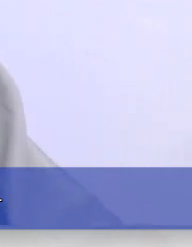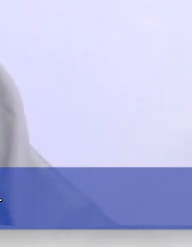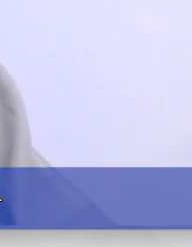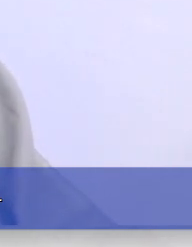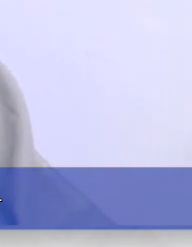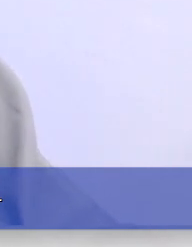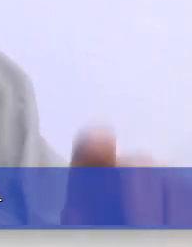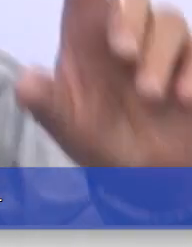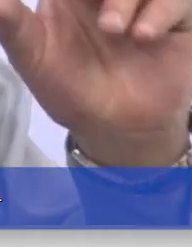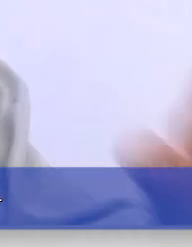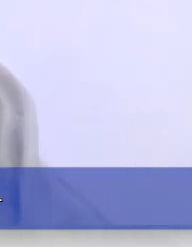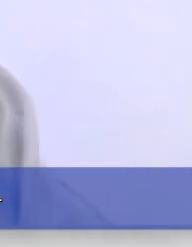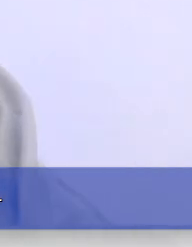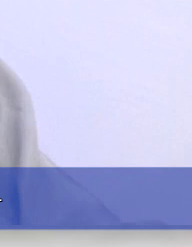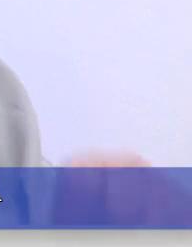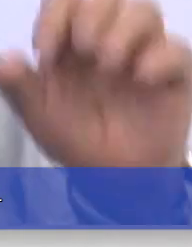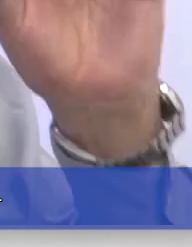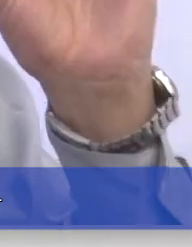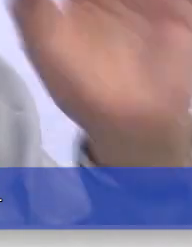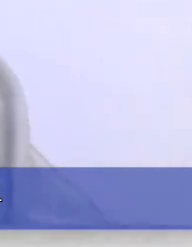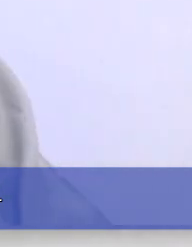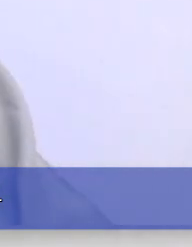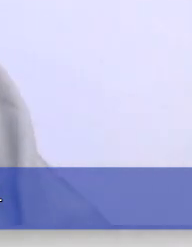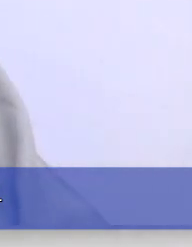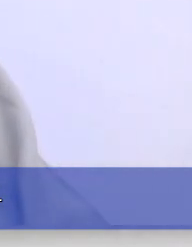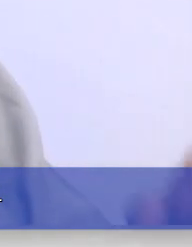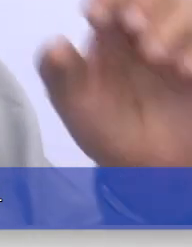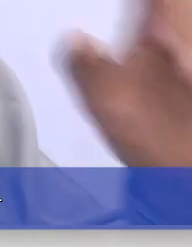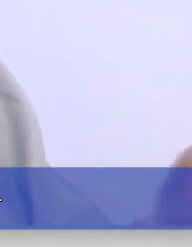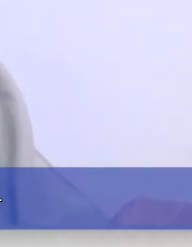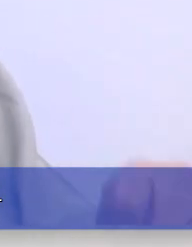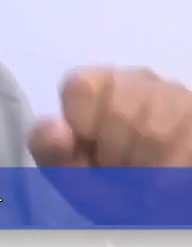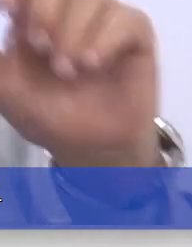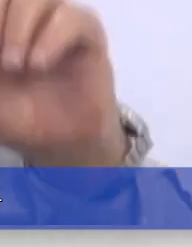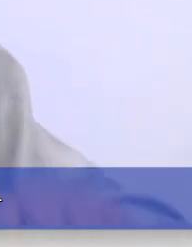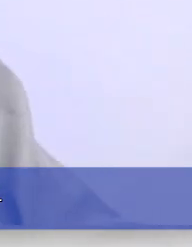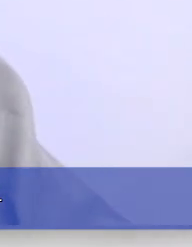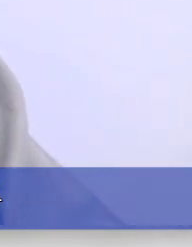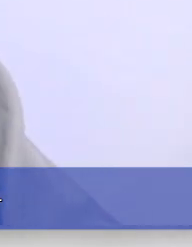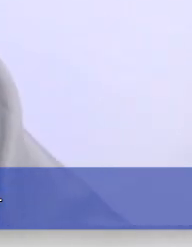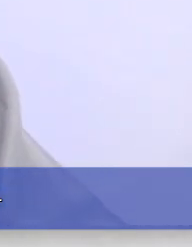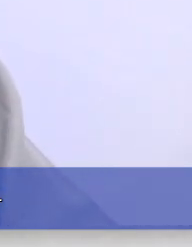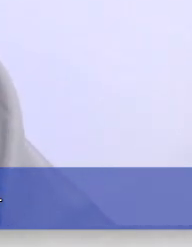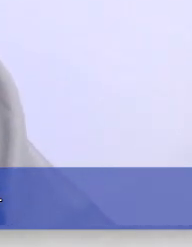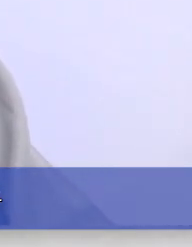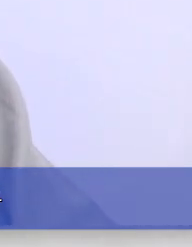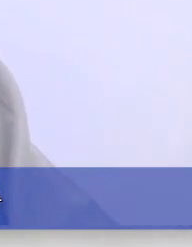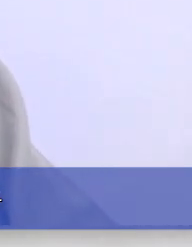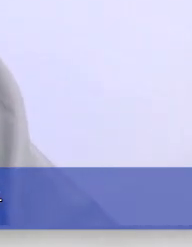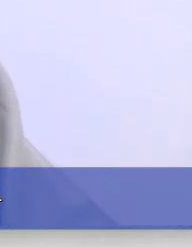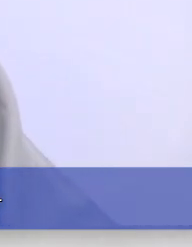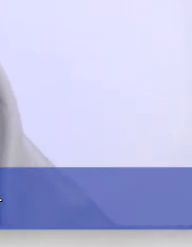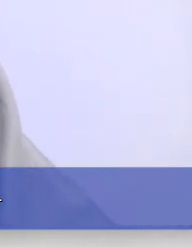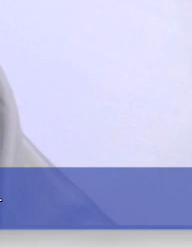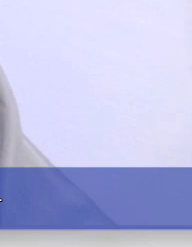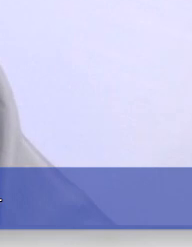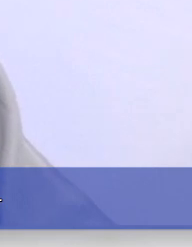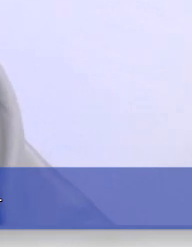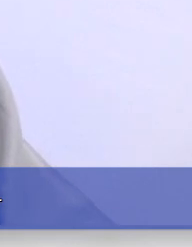por tudo que este homem fez, vem fazendo e, se Deus quiser, continuará fazendo